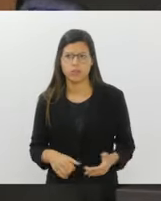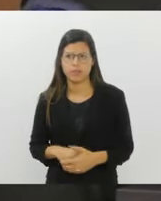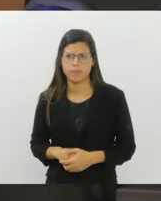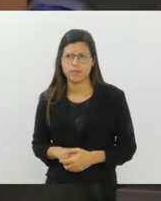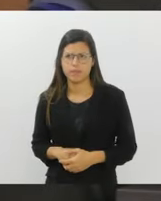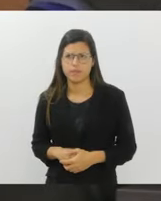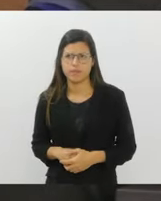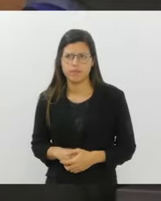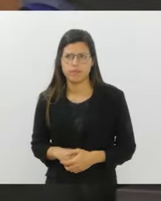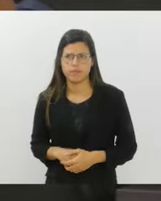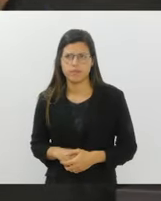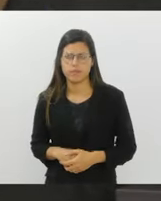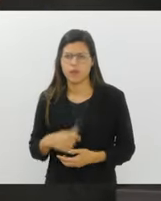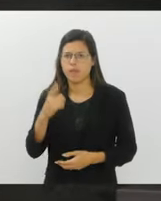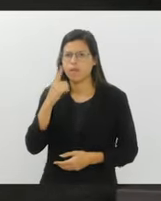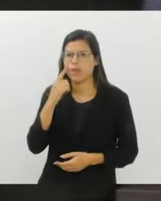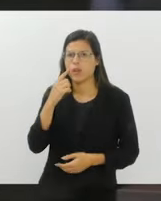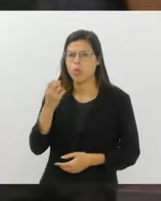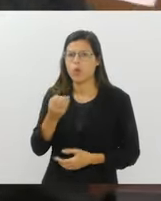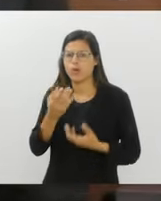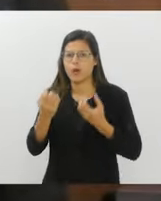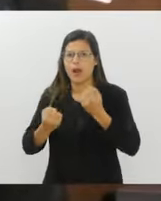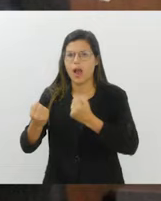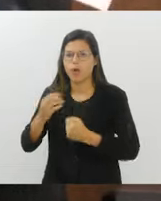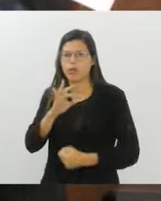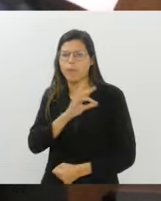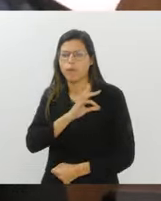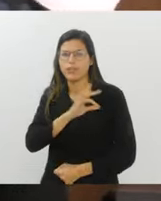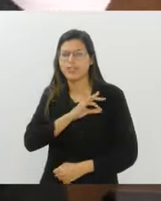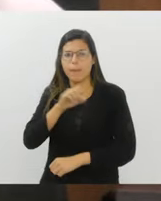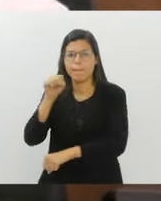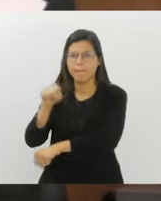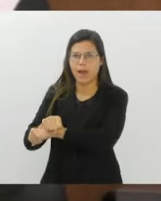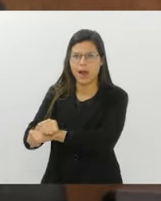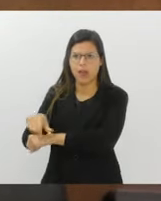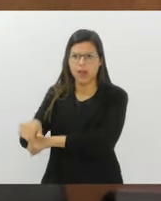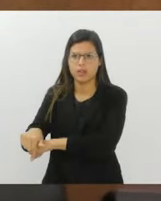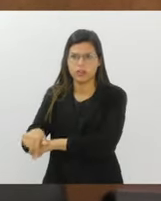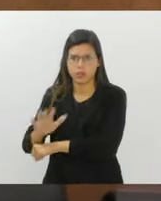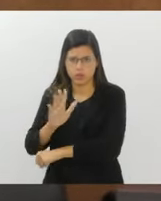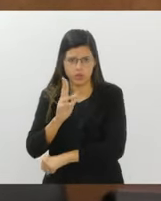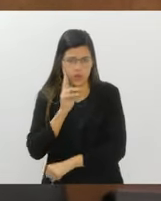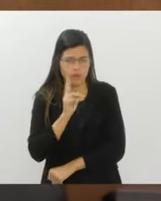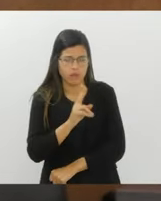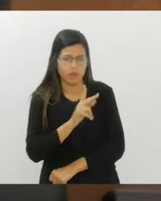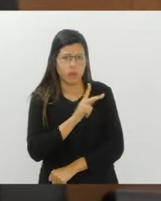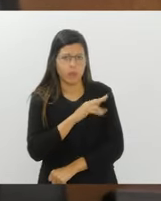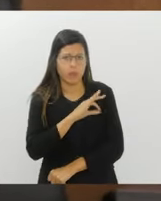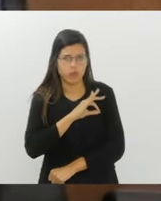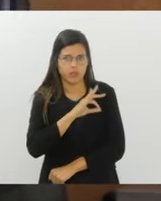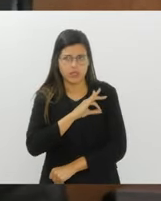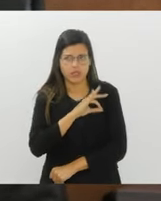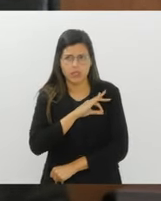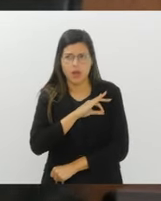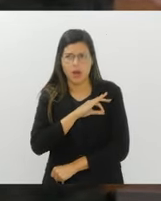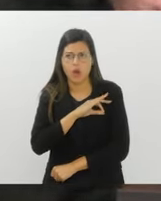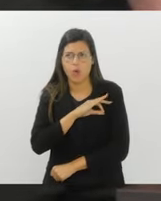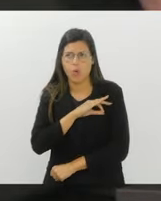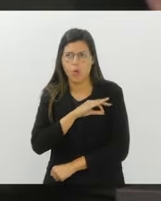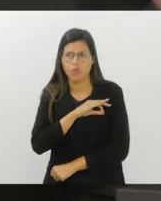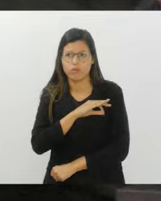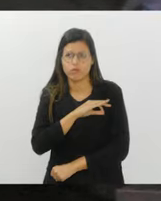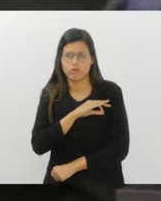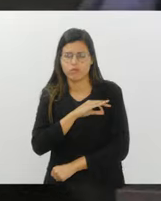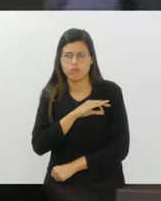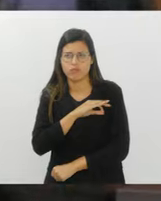Vamos, Teodoro, vamos ver quantos carros da polícia estão parados. Você já viu algum PM no trecho?